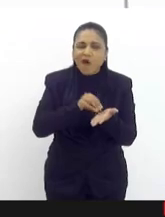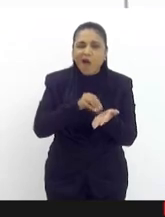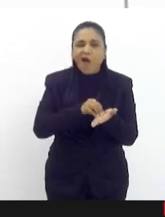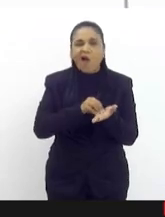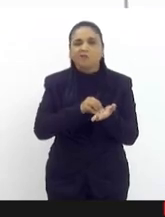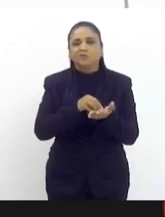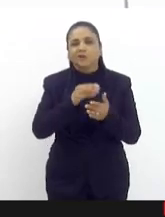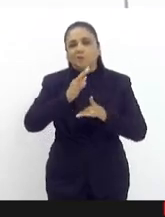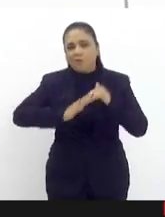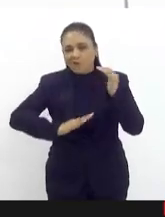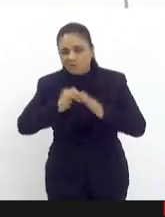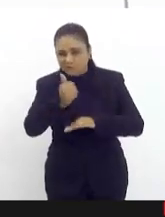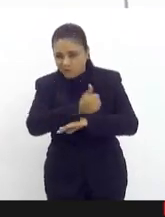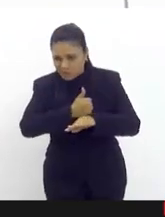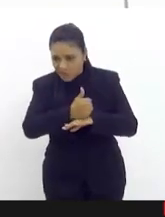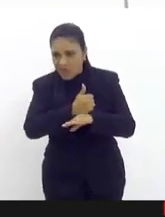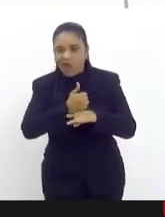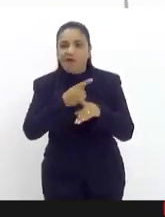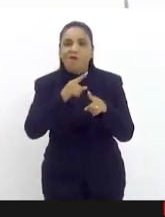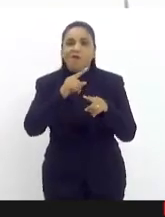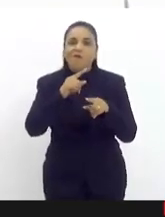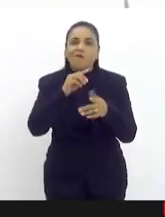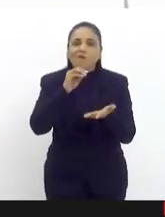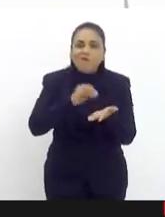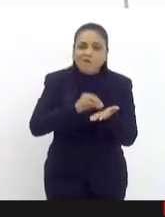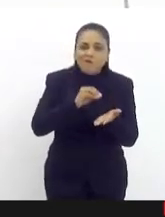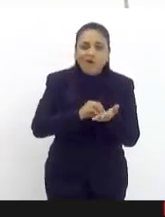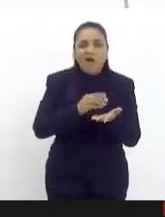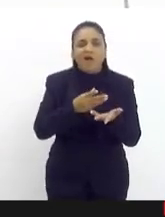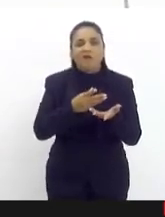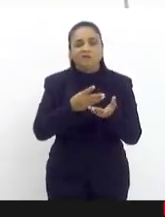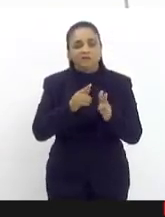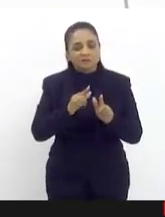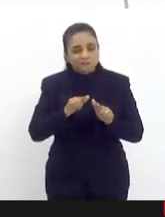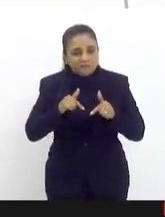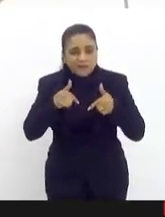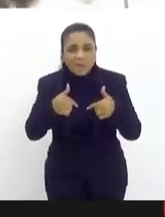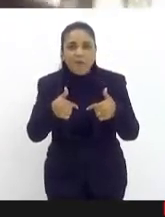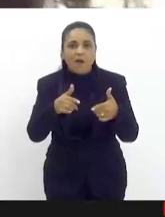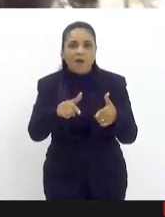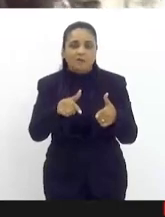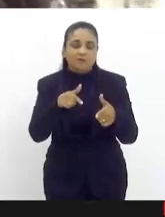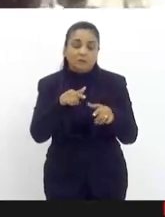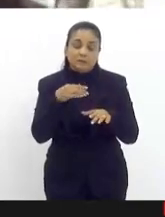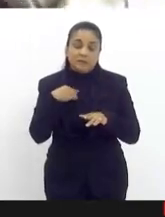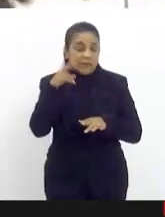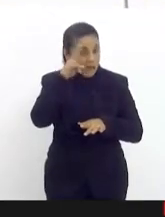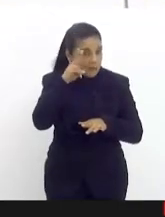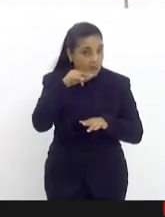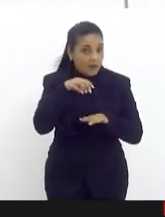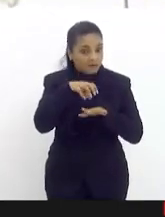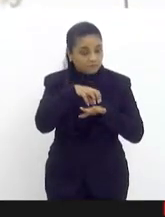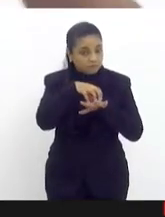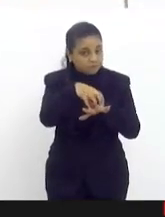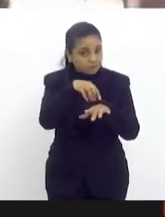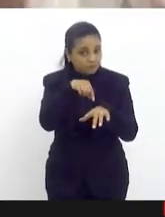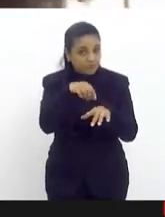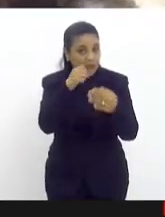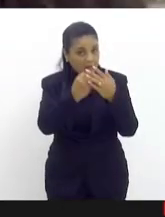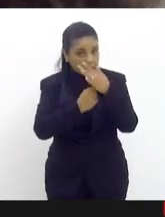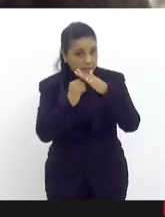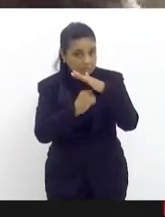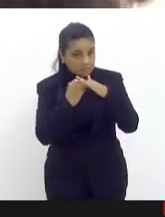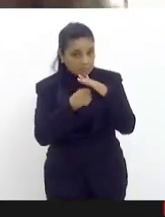É importante que se diga que a agência reguladora de transportes serve à população, serve ao Estado que serve